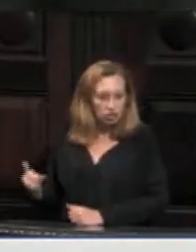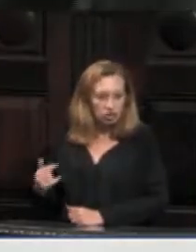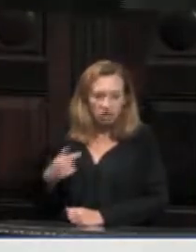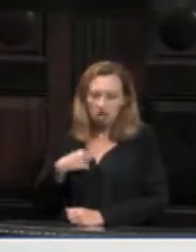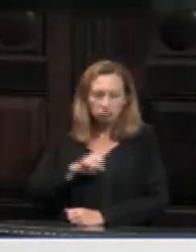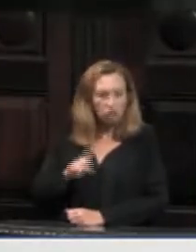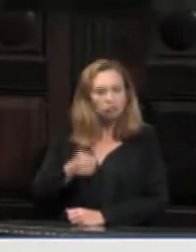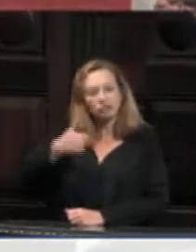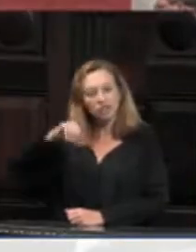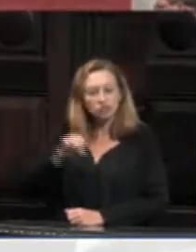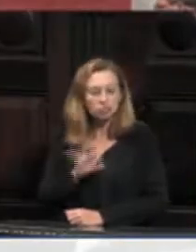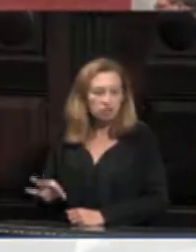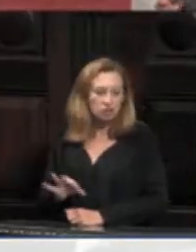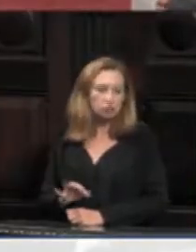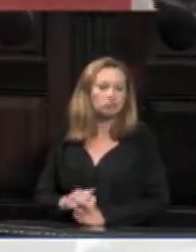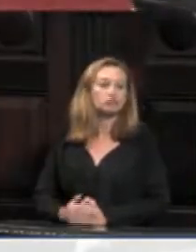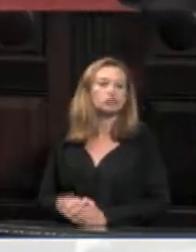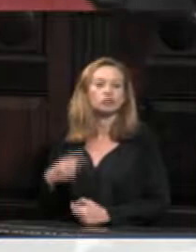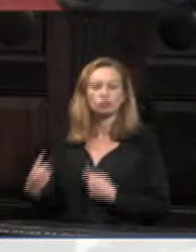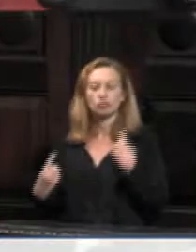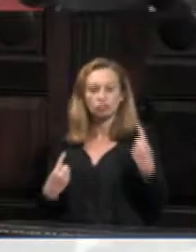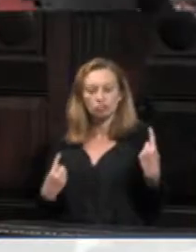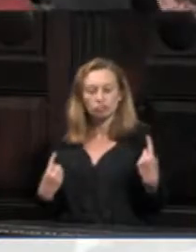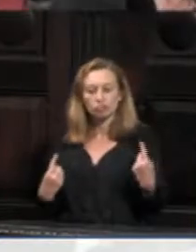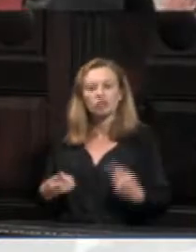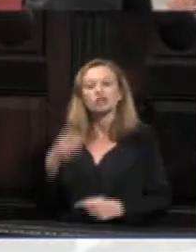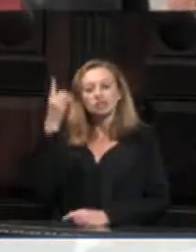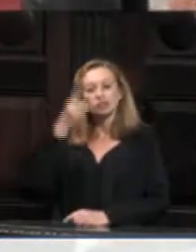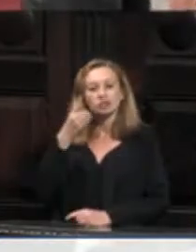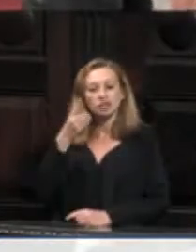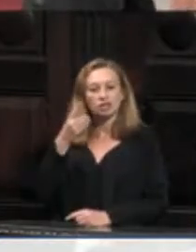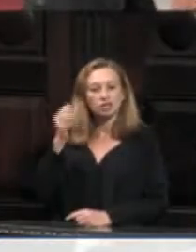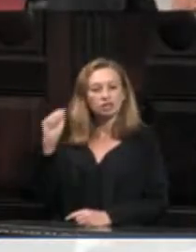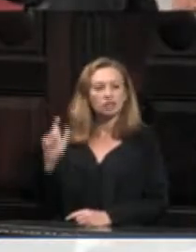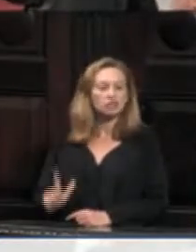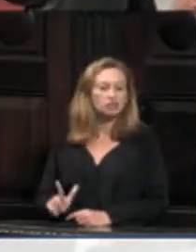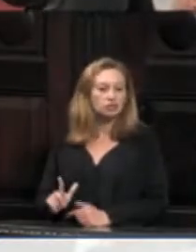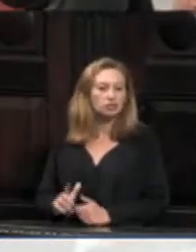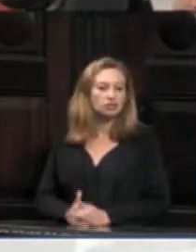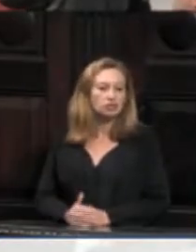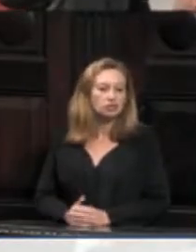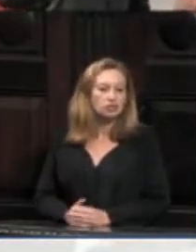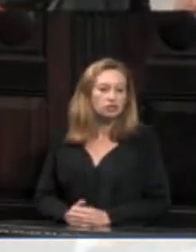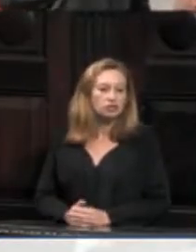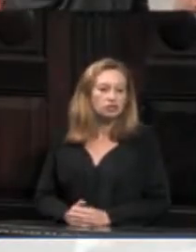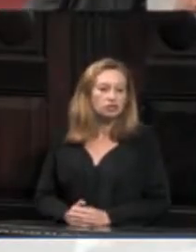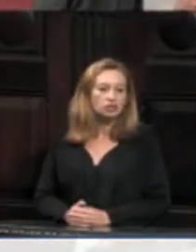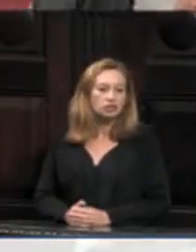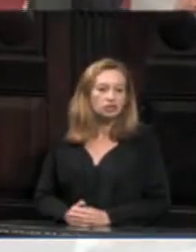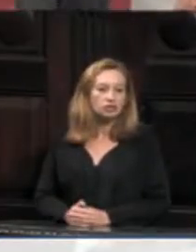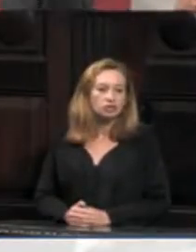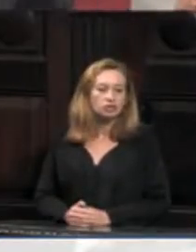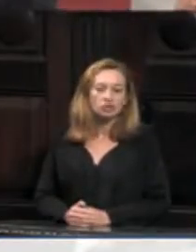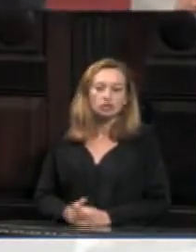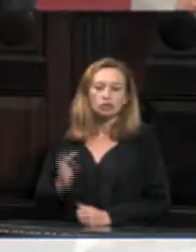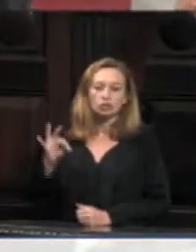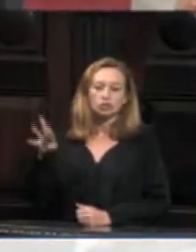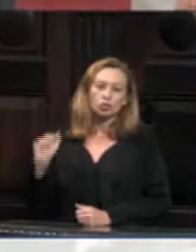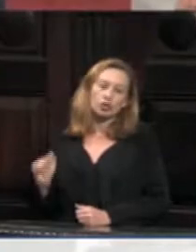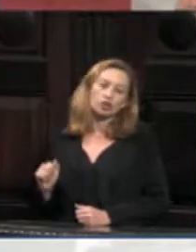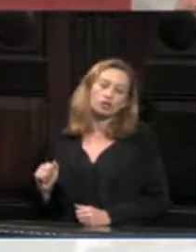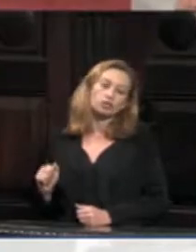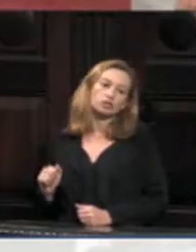é 10%. Então é 1 a 1. Pela deputada André Lazzaroni. Voto com o presidente Gustavo Tutuca. 2 a